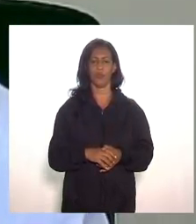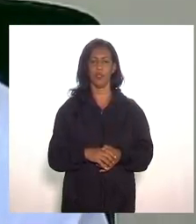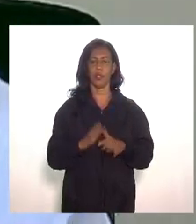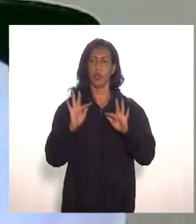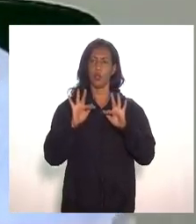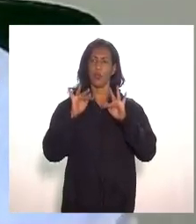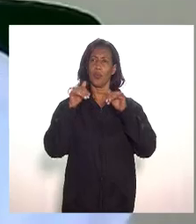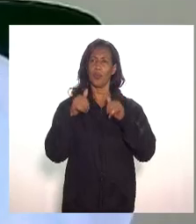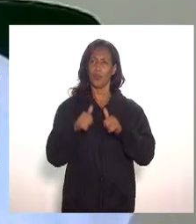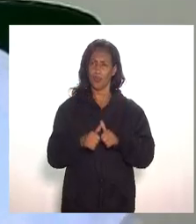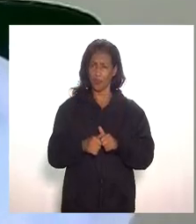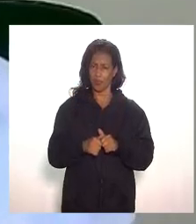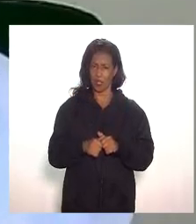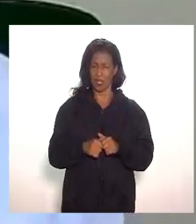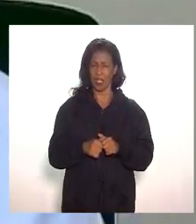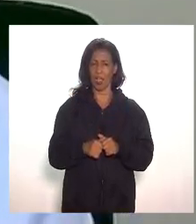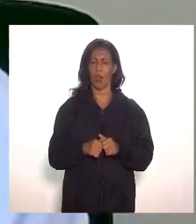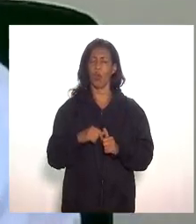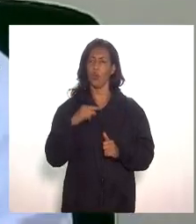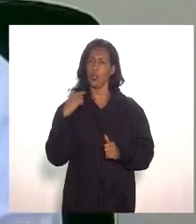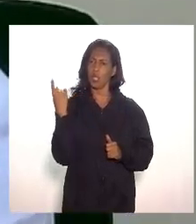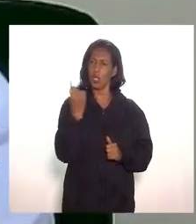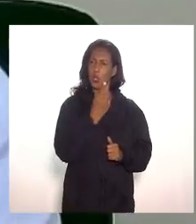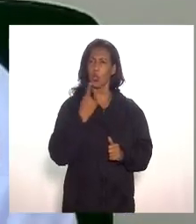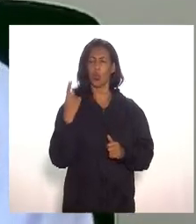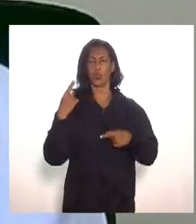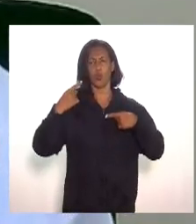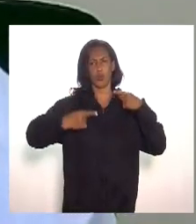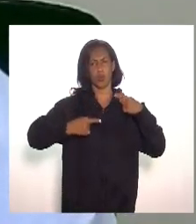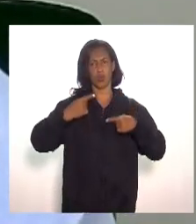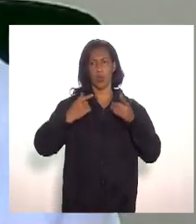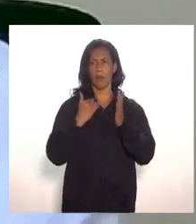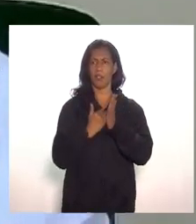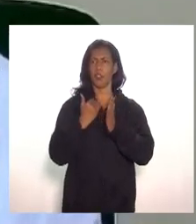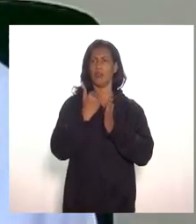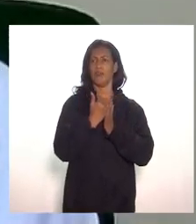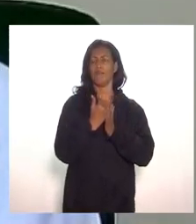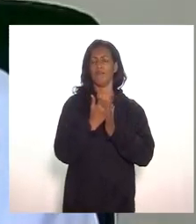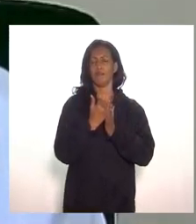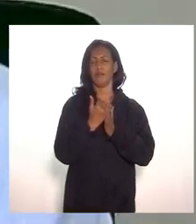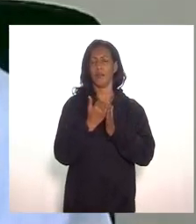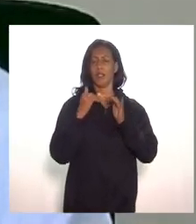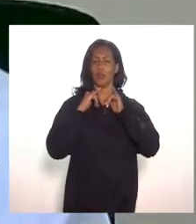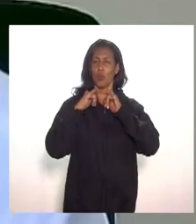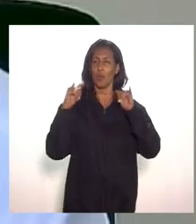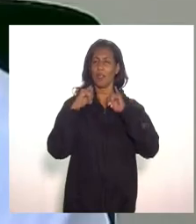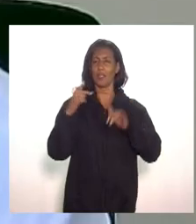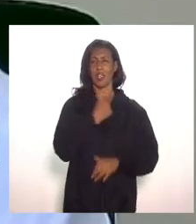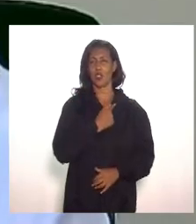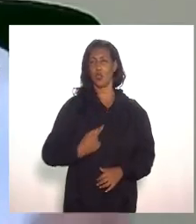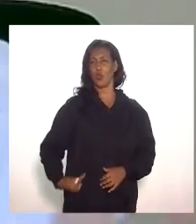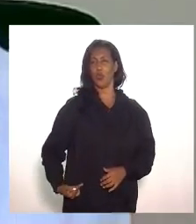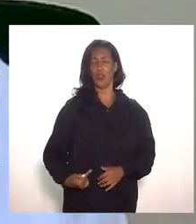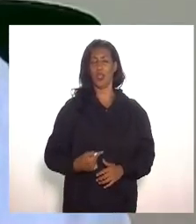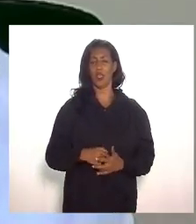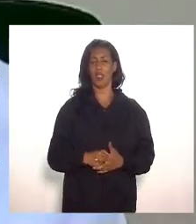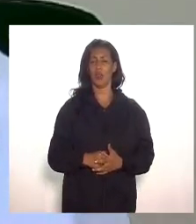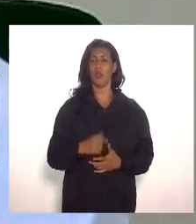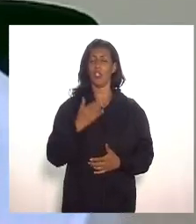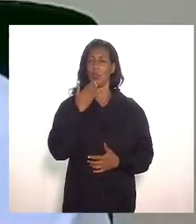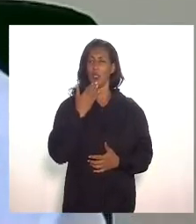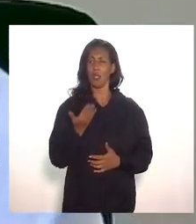expediente final, sem demérito, que todos possam discutir, mas a gente precisava avançar na pauta. Tem duas mensagens do governo que precisam entrar em discussão, queria